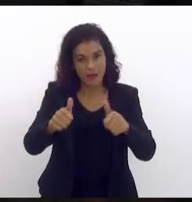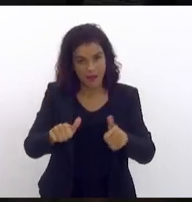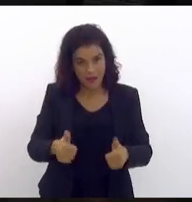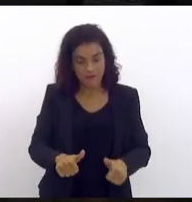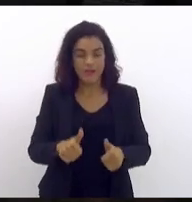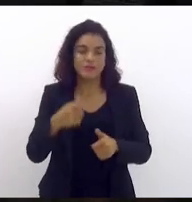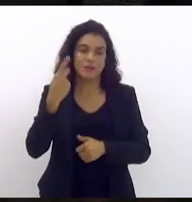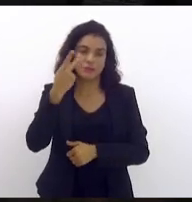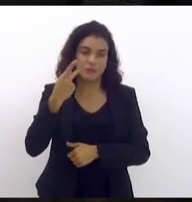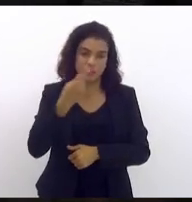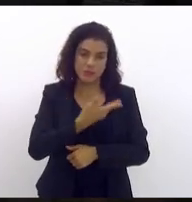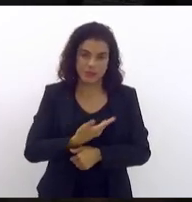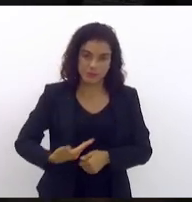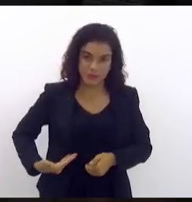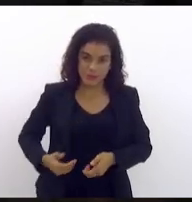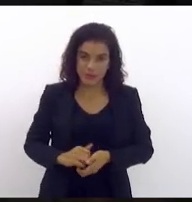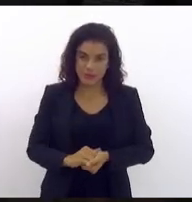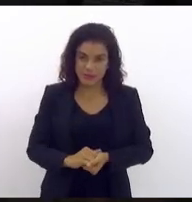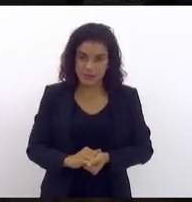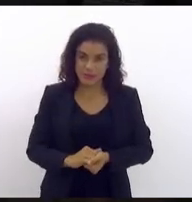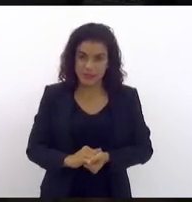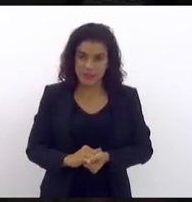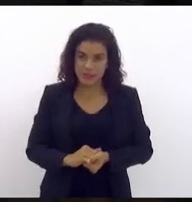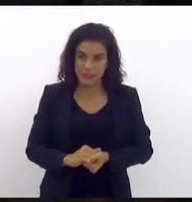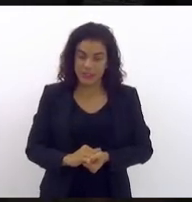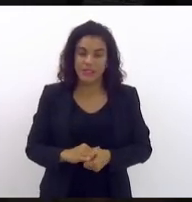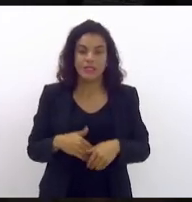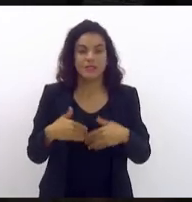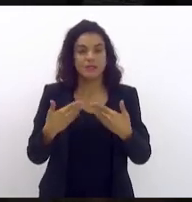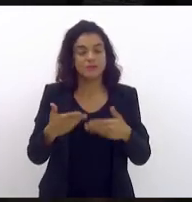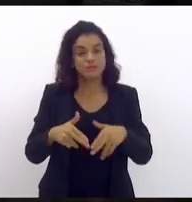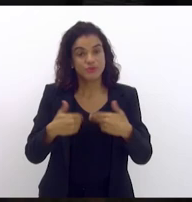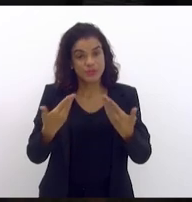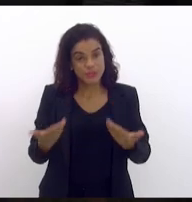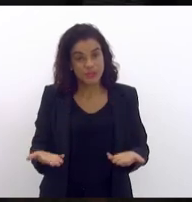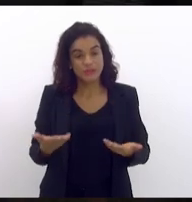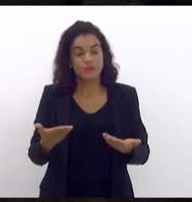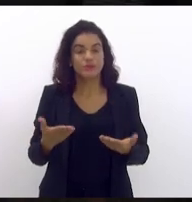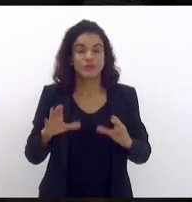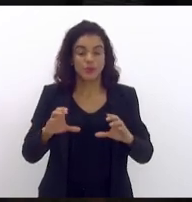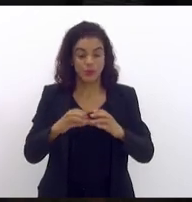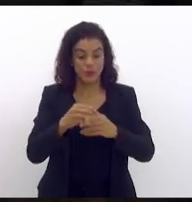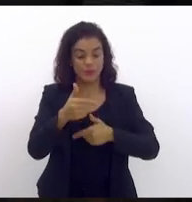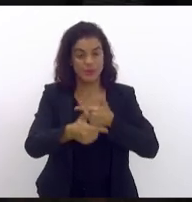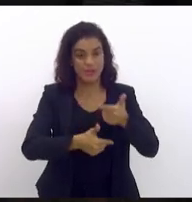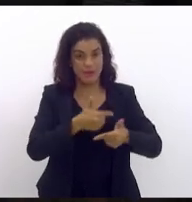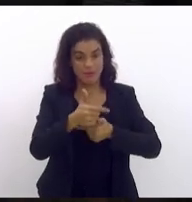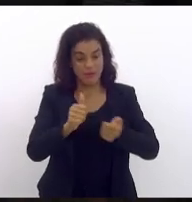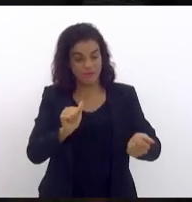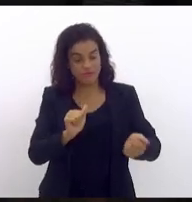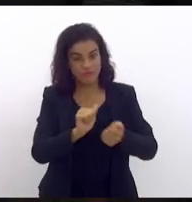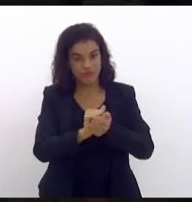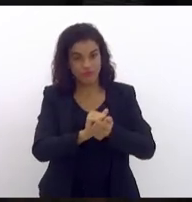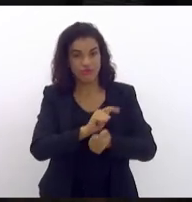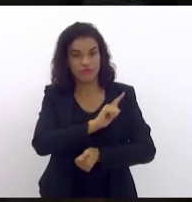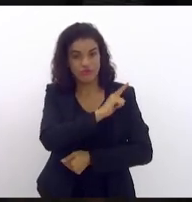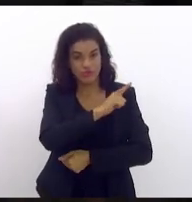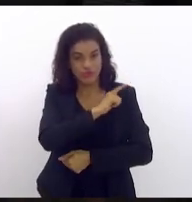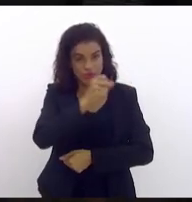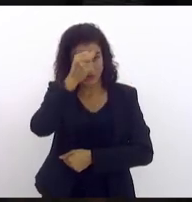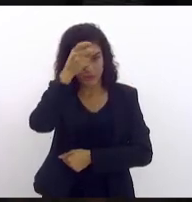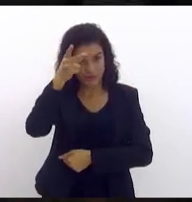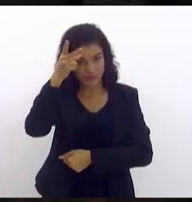das políticas públicas Então essa frente parlamentar que ela consiga junto com estores